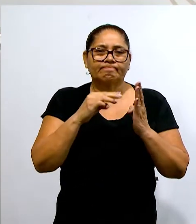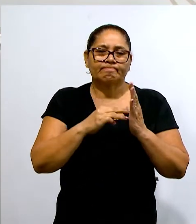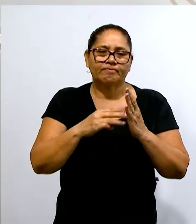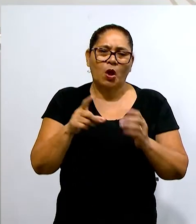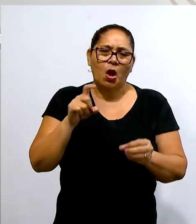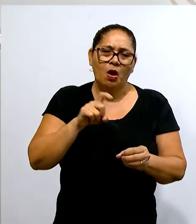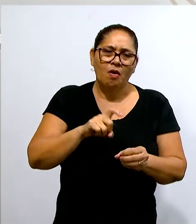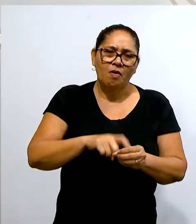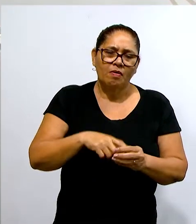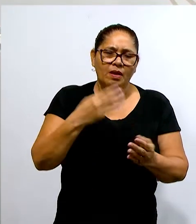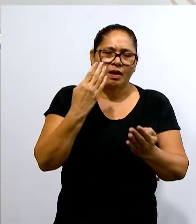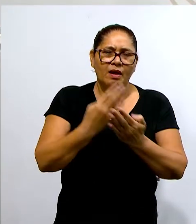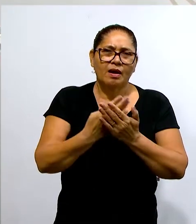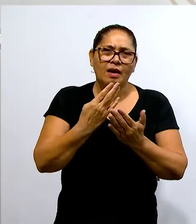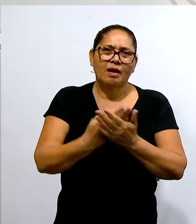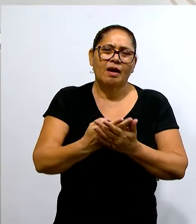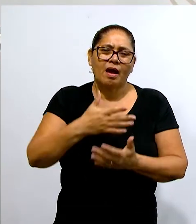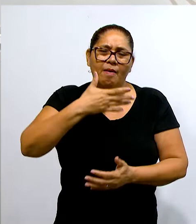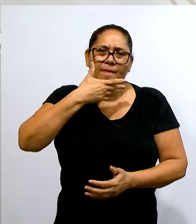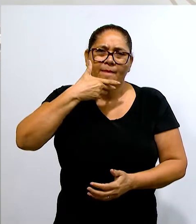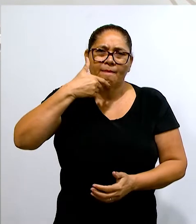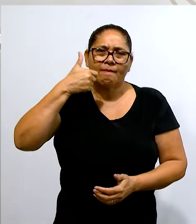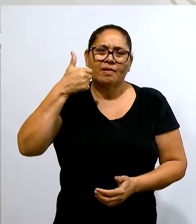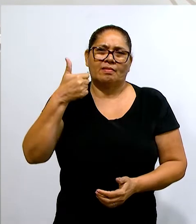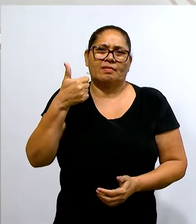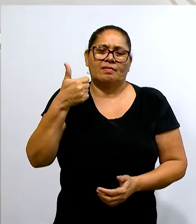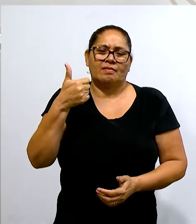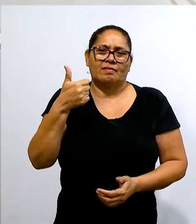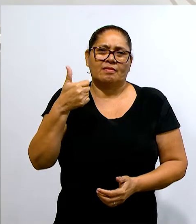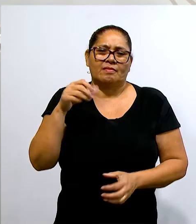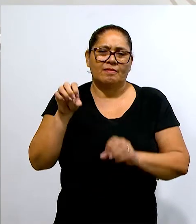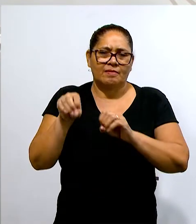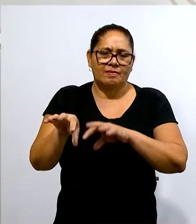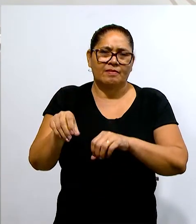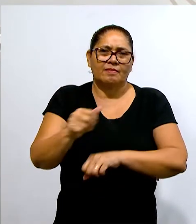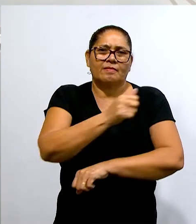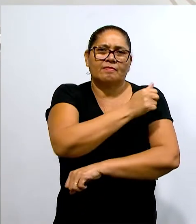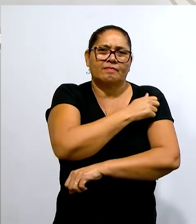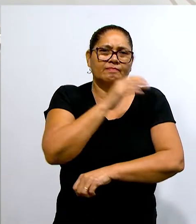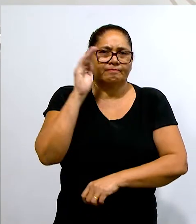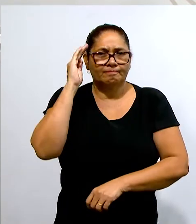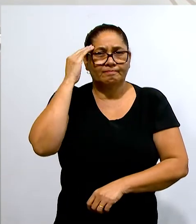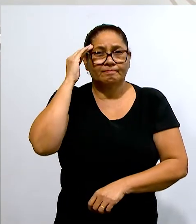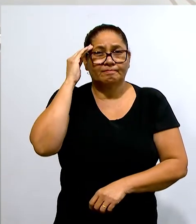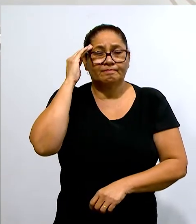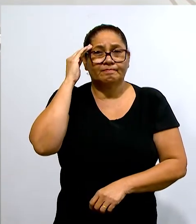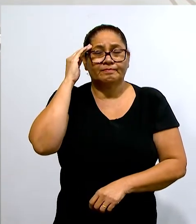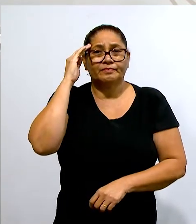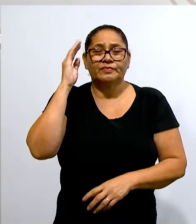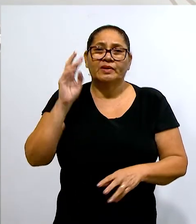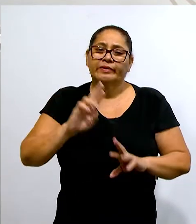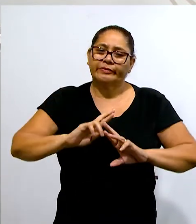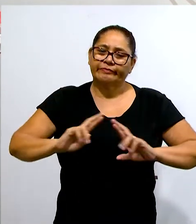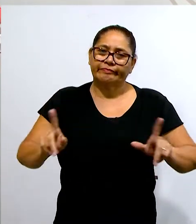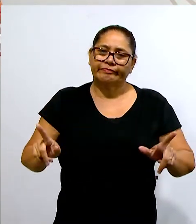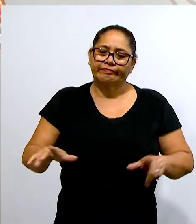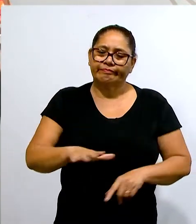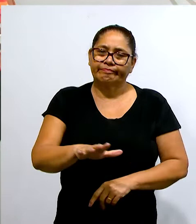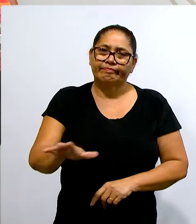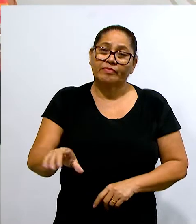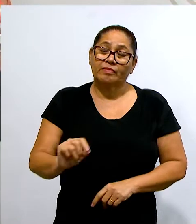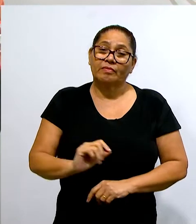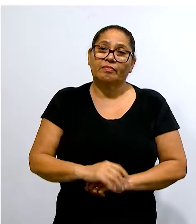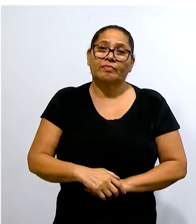voltar, estudar para melhor ensinar aquele aluno, melhor compreender. seja, né, das diferentes áreas.